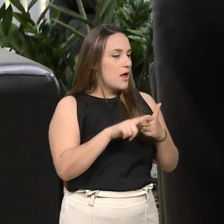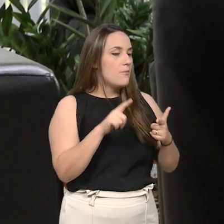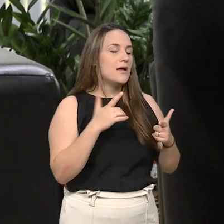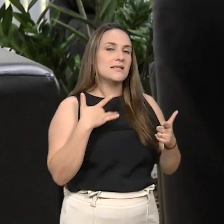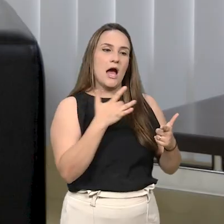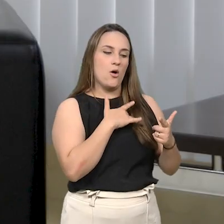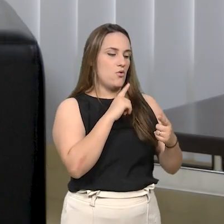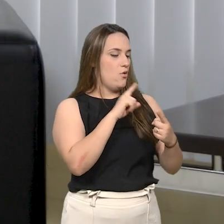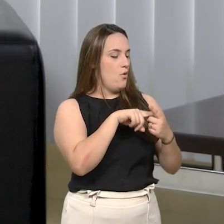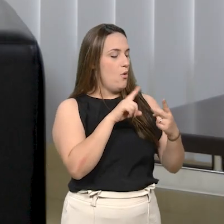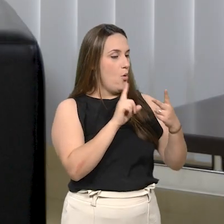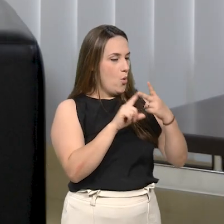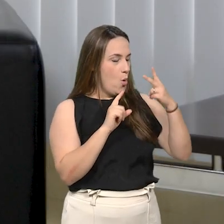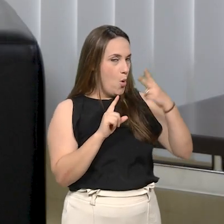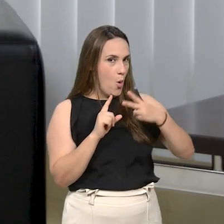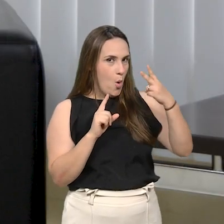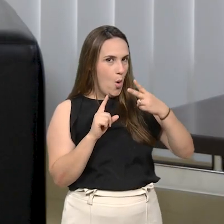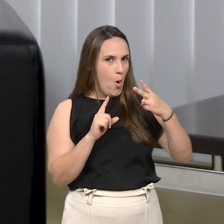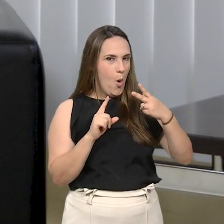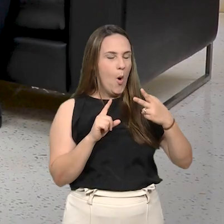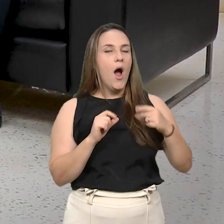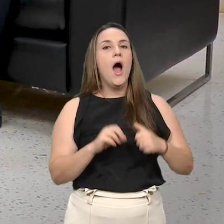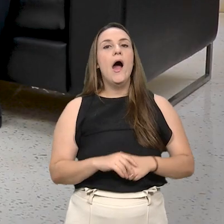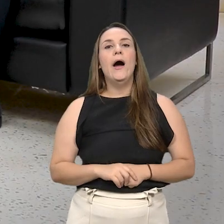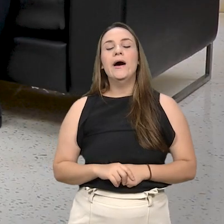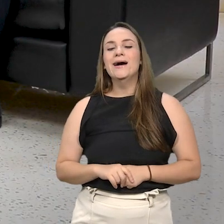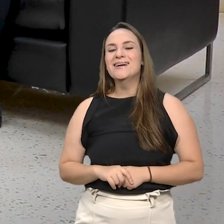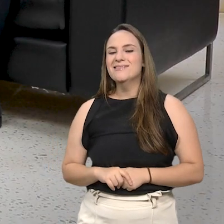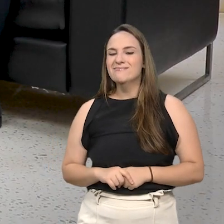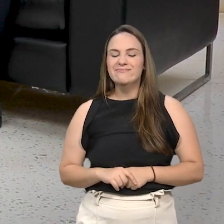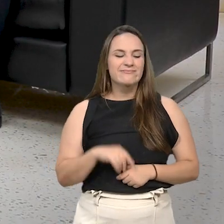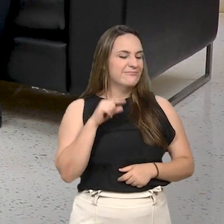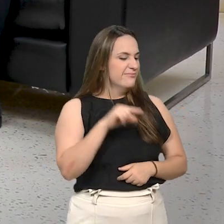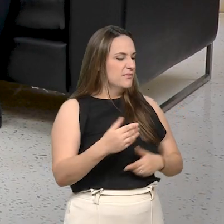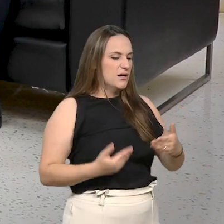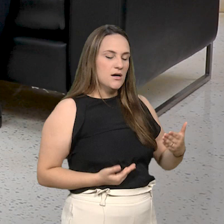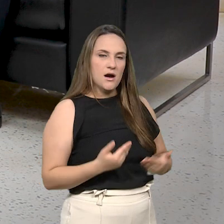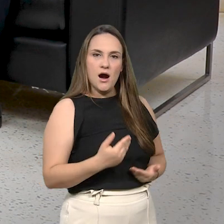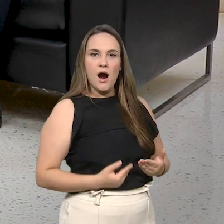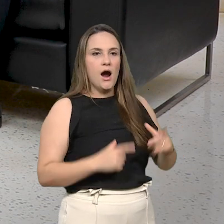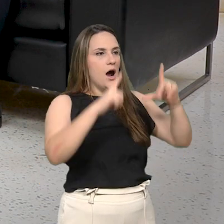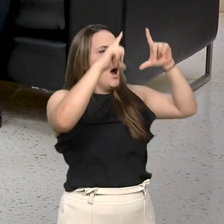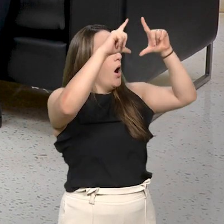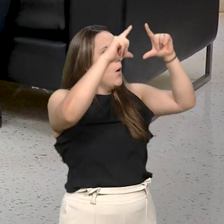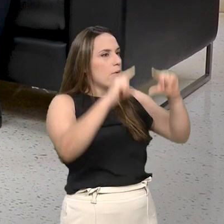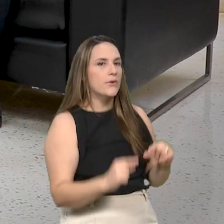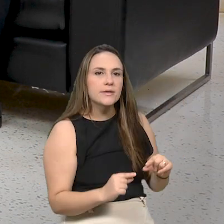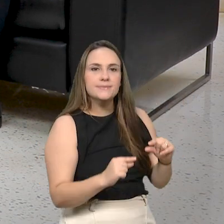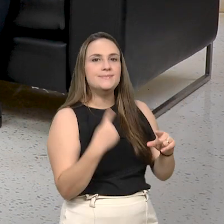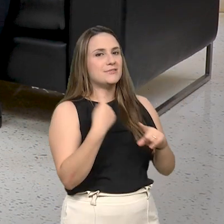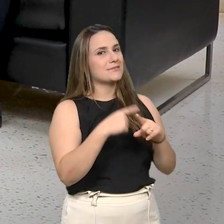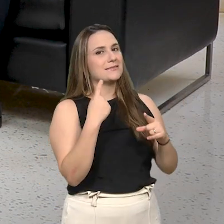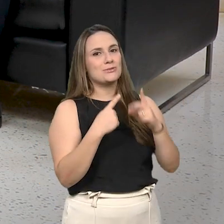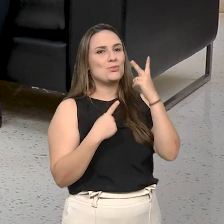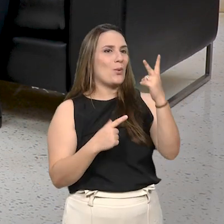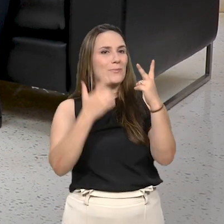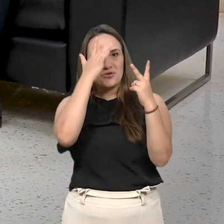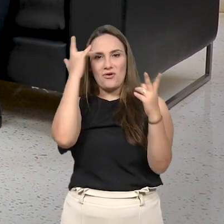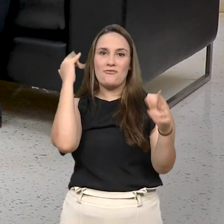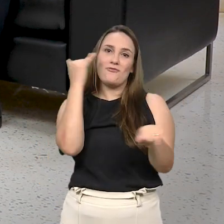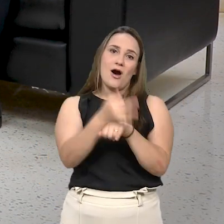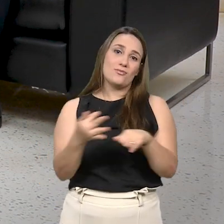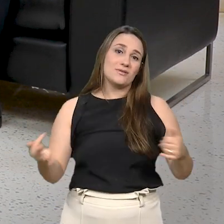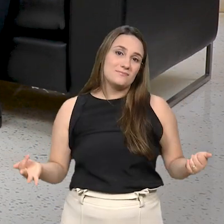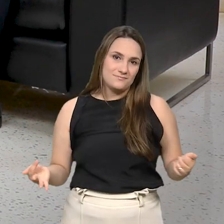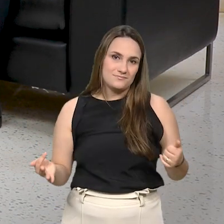absolutamente normal. Quando ocorre isso nas comarcas, normalmente a produção dos serviços cai muito. E com a